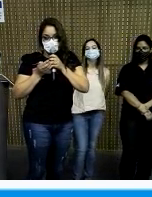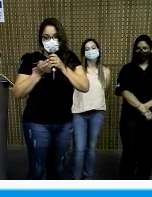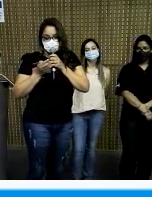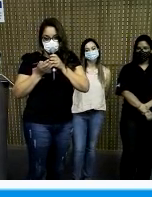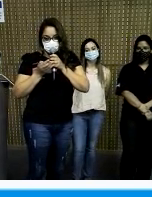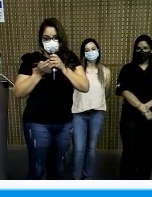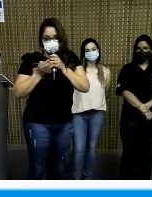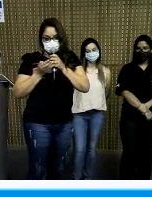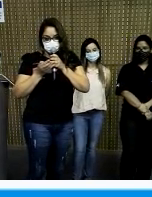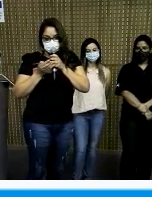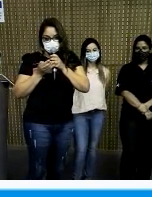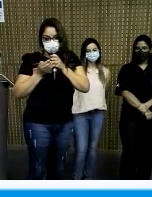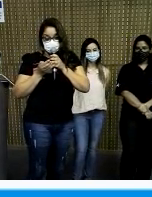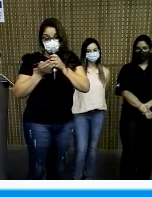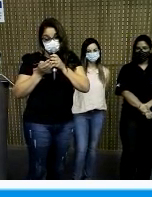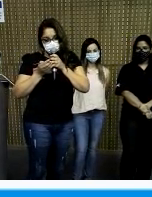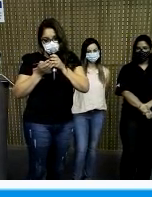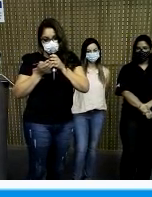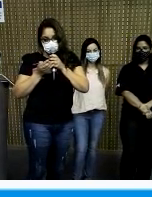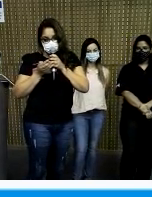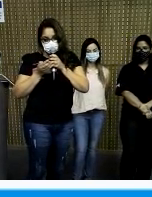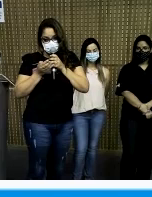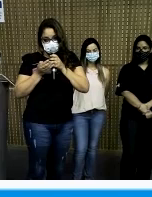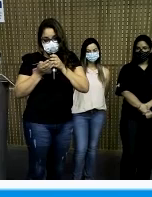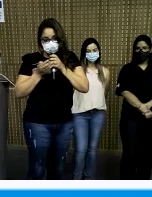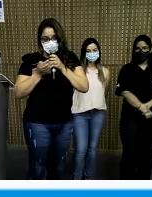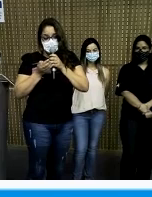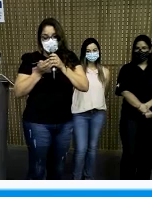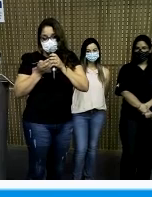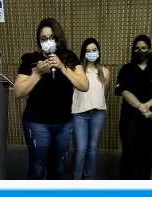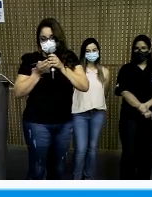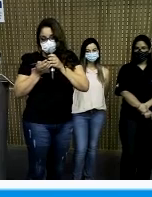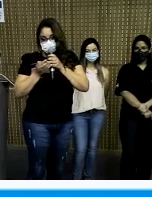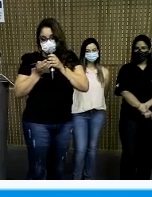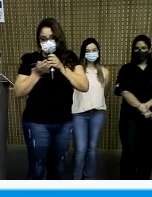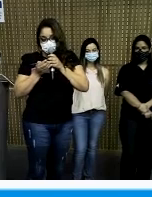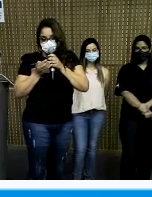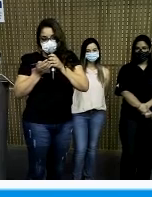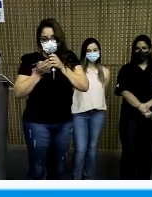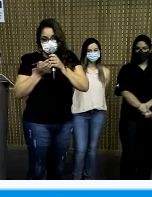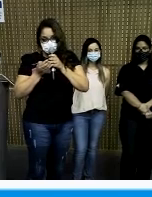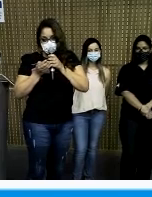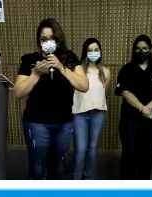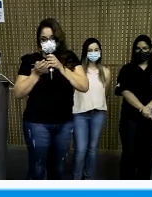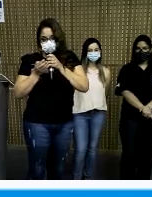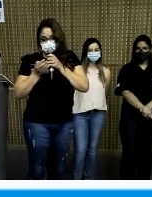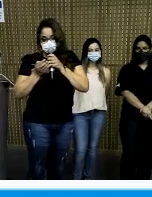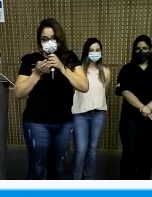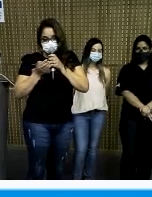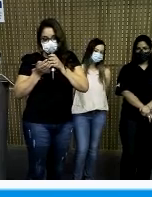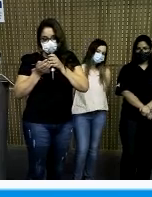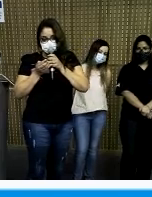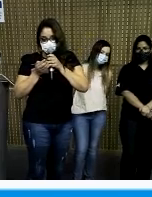53,22% em 2020 de consultas de enfermagem para gestantes, sendo que no primeiro semestre isso passa para